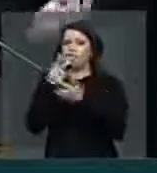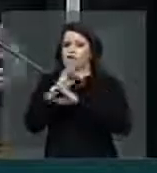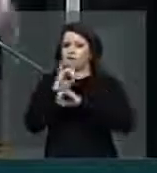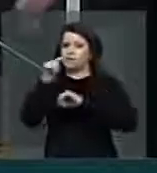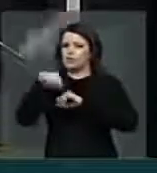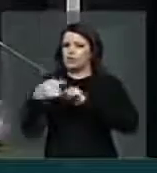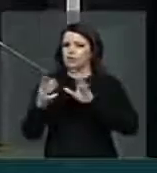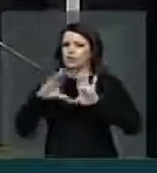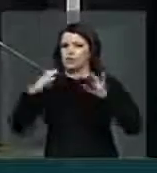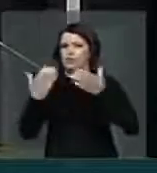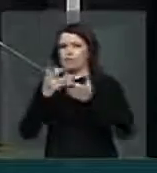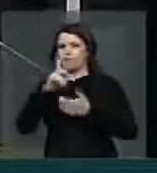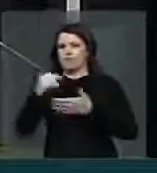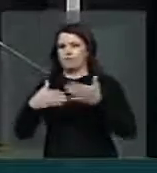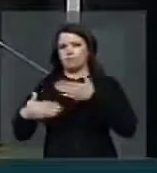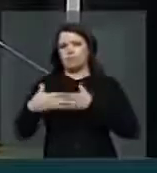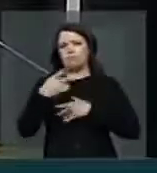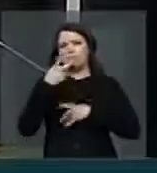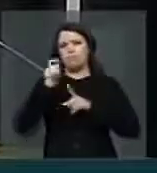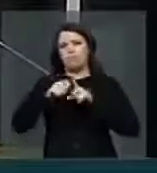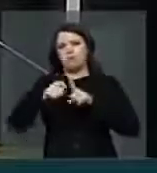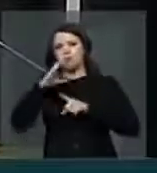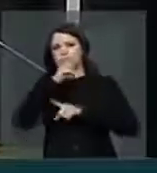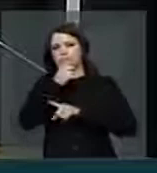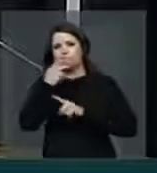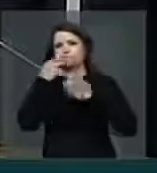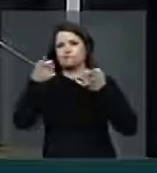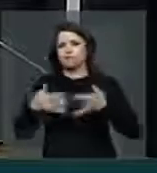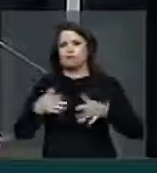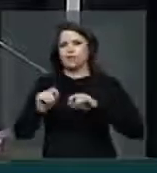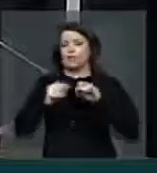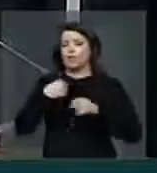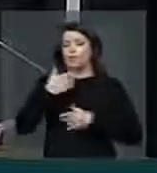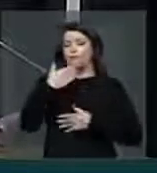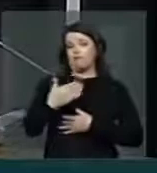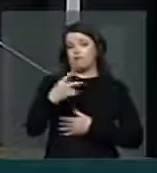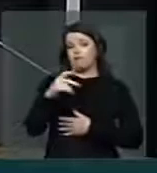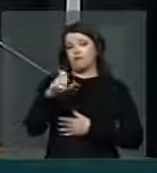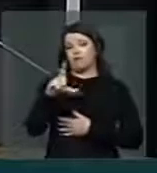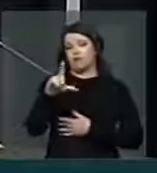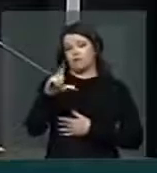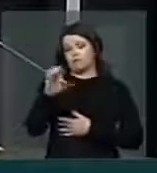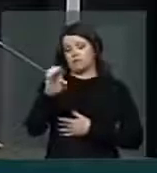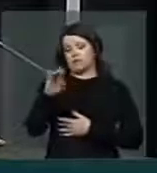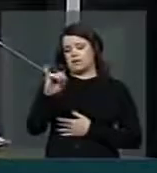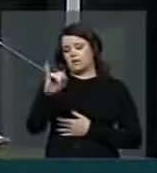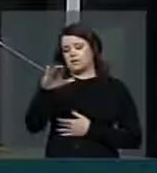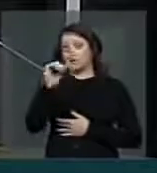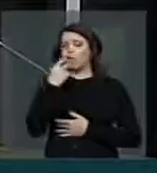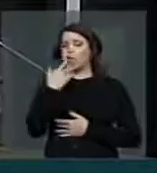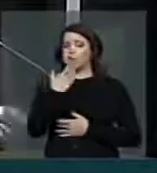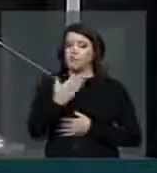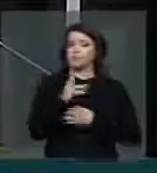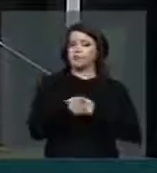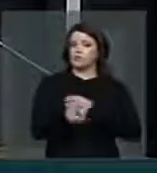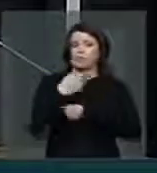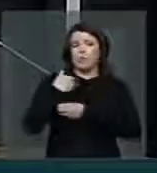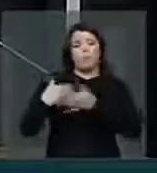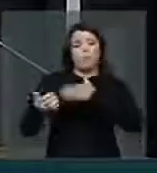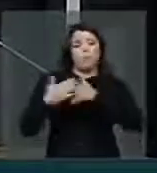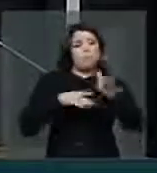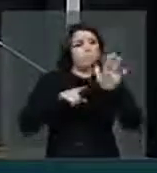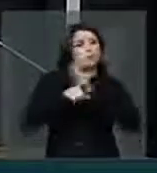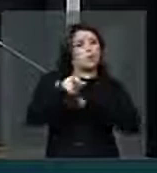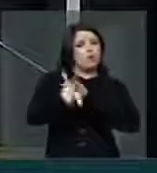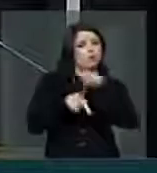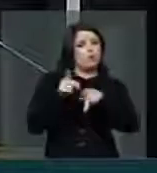no Congresso, que deve acontecer daqui a alguns meses. Eu sou favorável a plebiscito, porque sempre fui favorável a qualquer tipo de